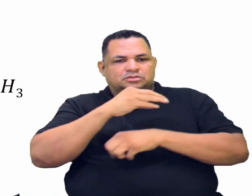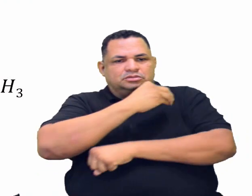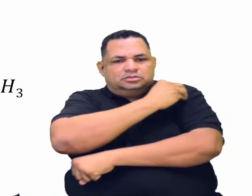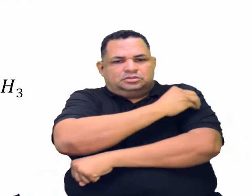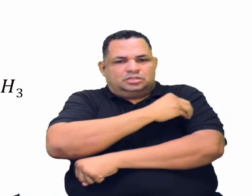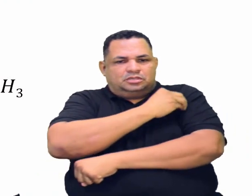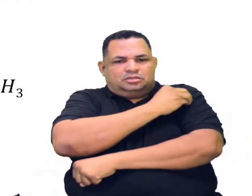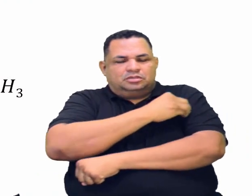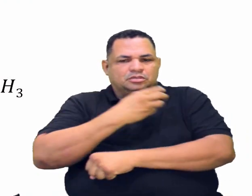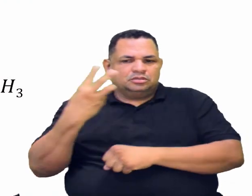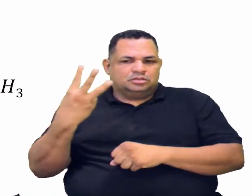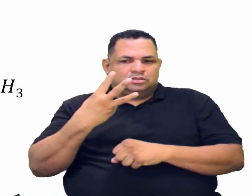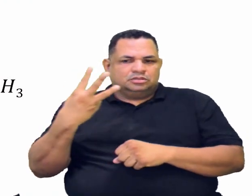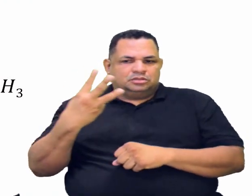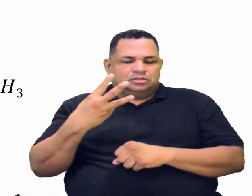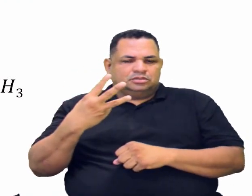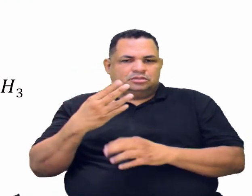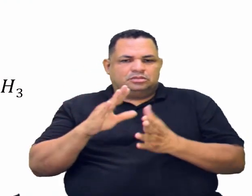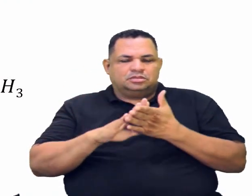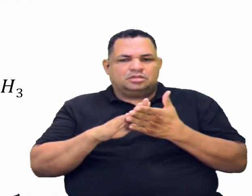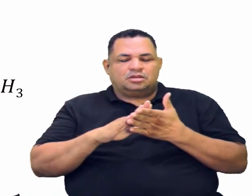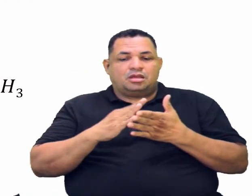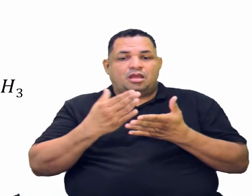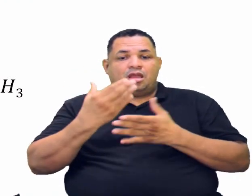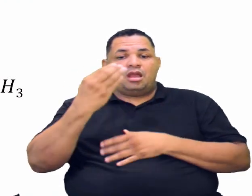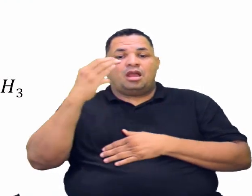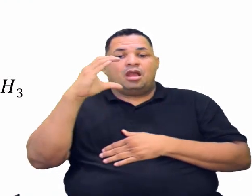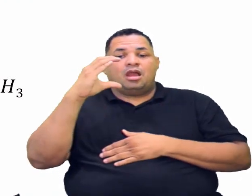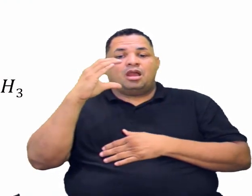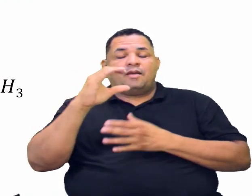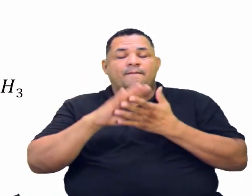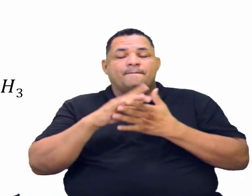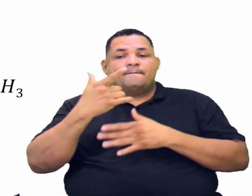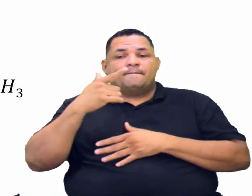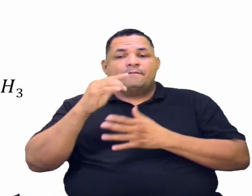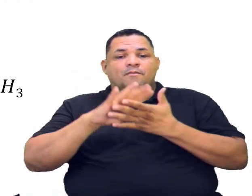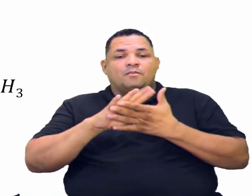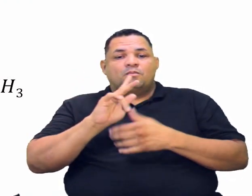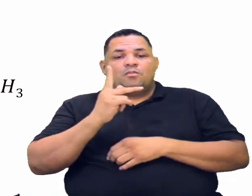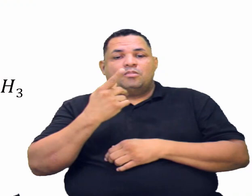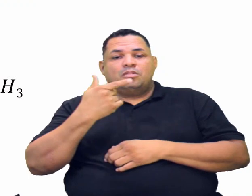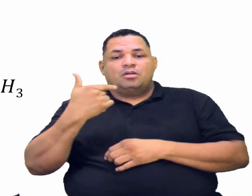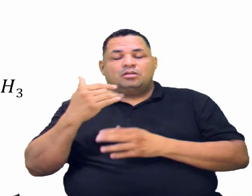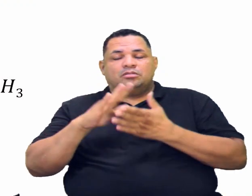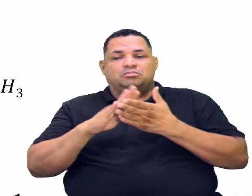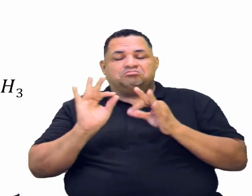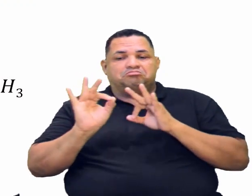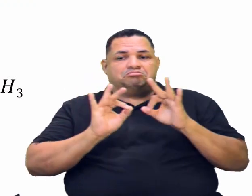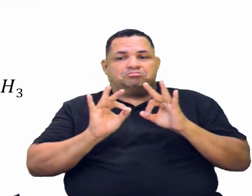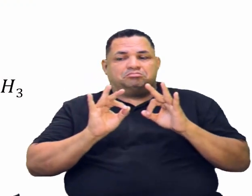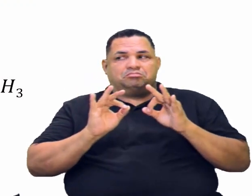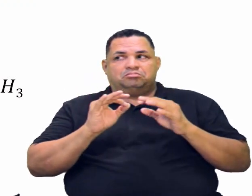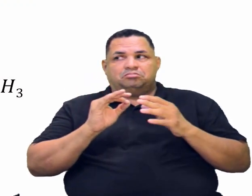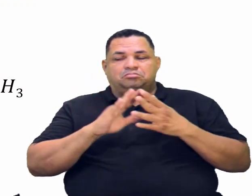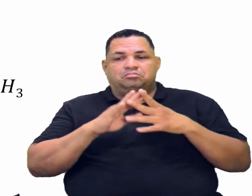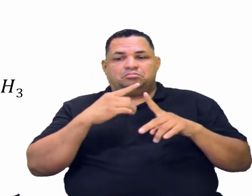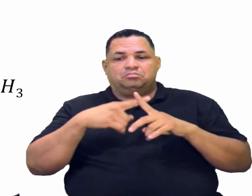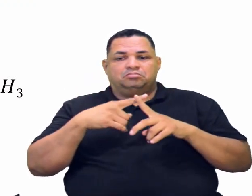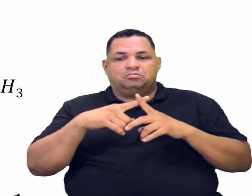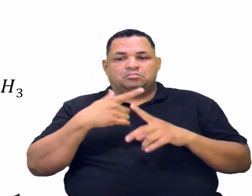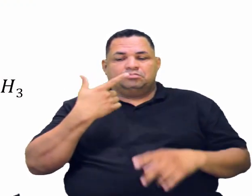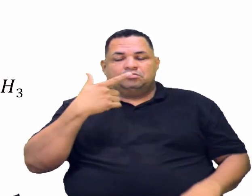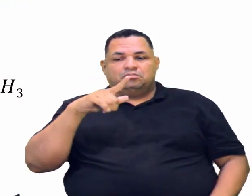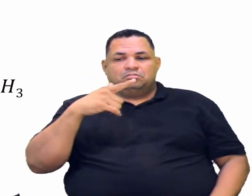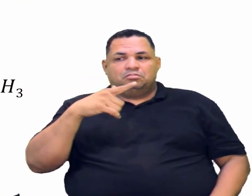ocorre? Porque esse carbono aqui não tem hidrogênios para serem retirados. Então, nós não